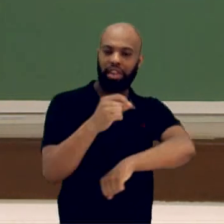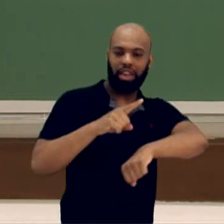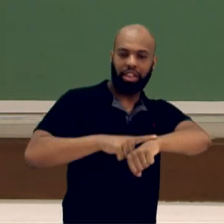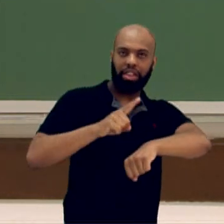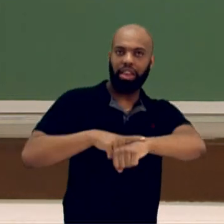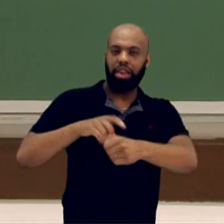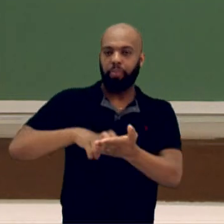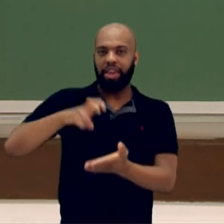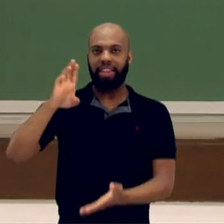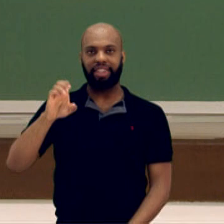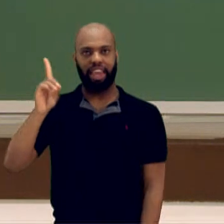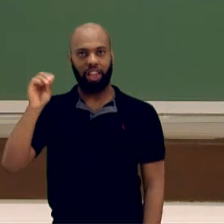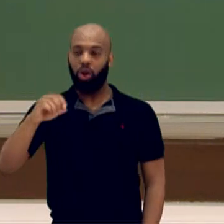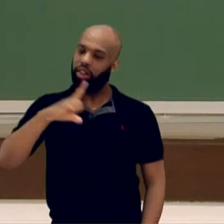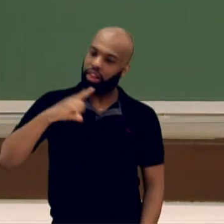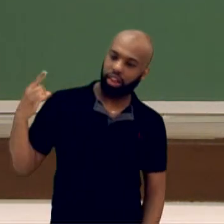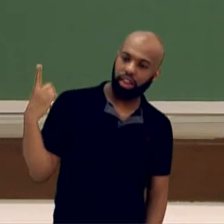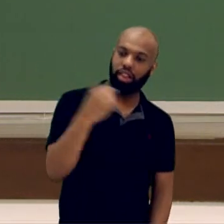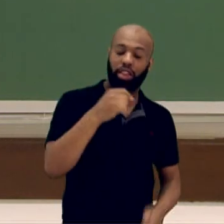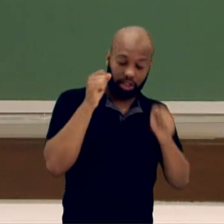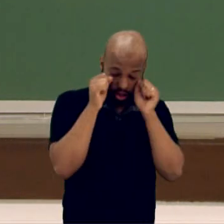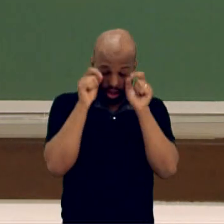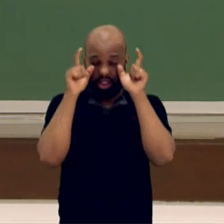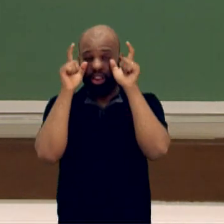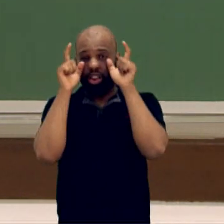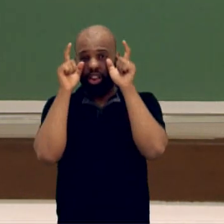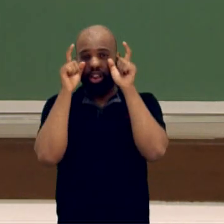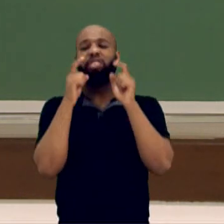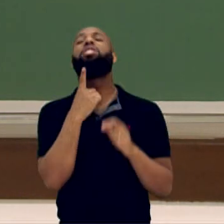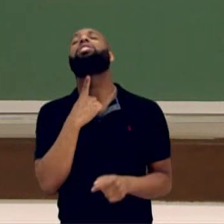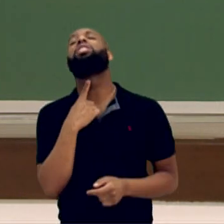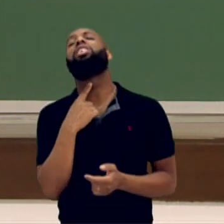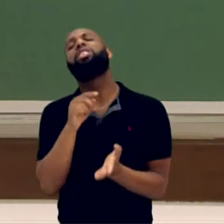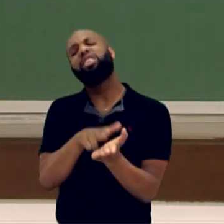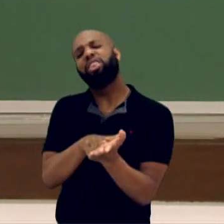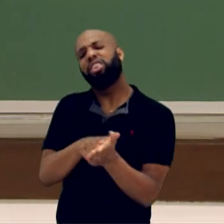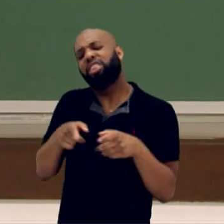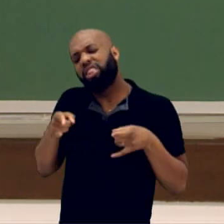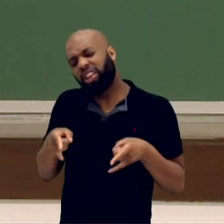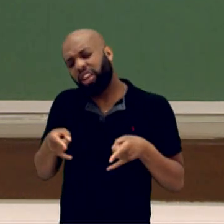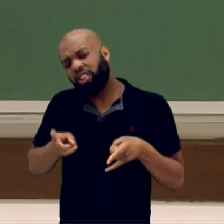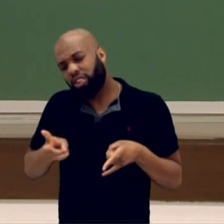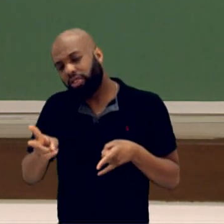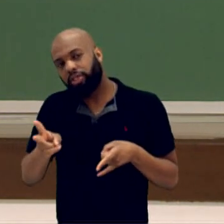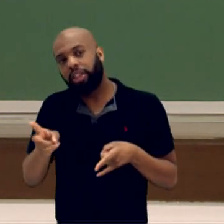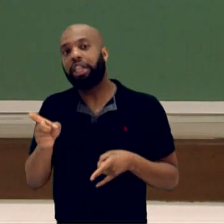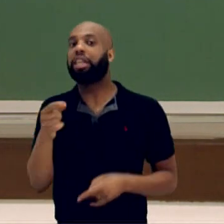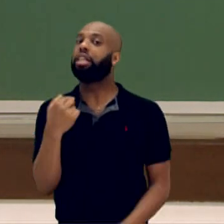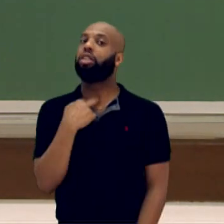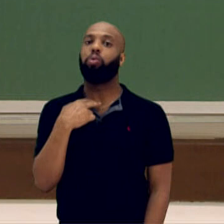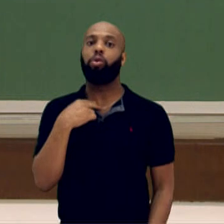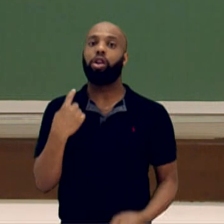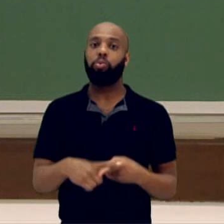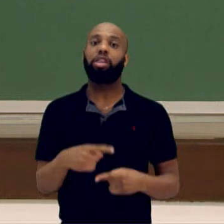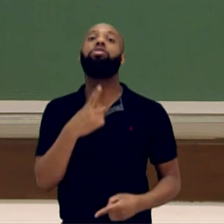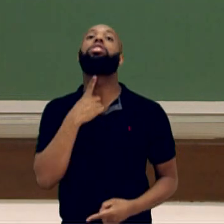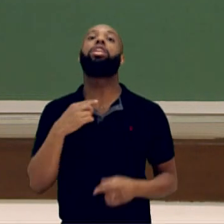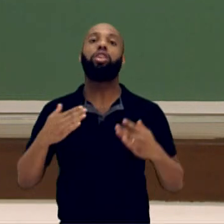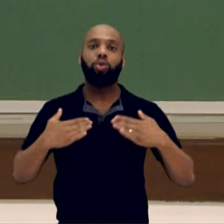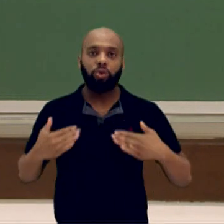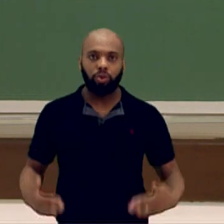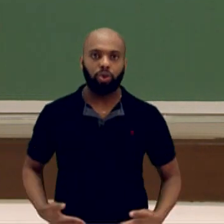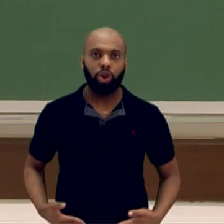de manhã, né? Você acorda, você tem vontade de ficar deitado na cama? Não tem. A vontade do corpo é